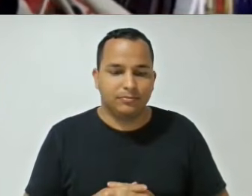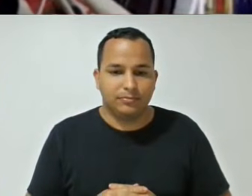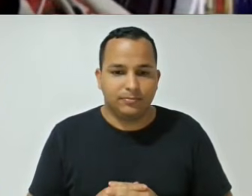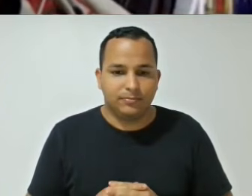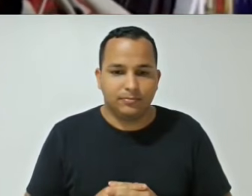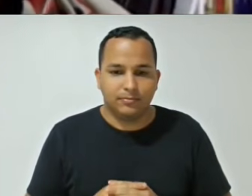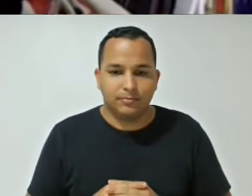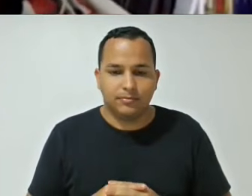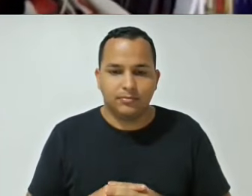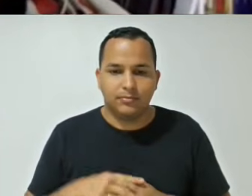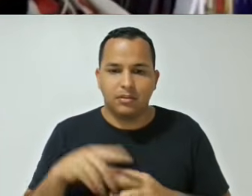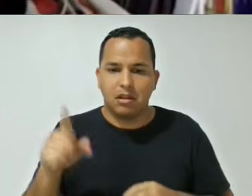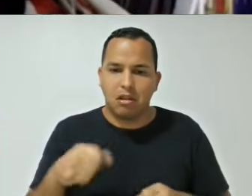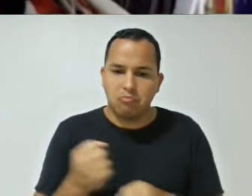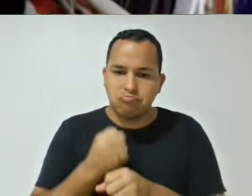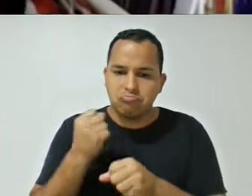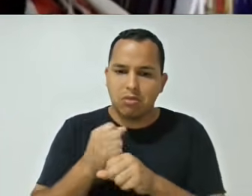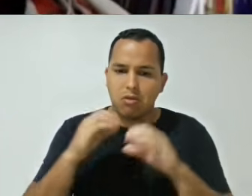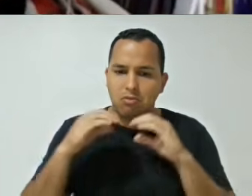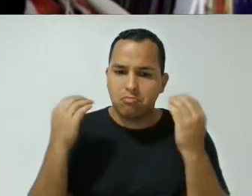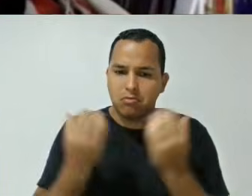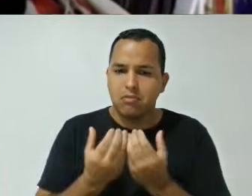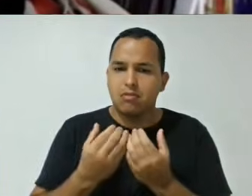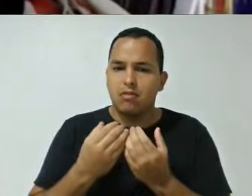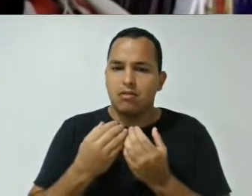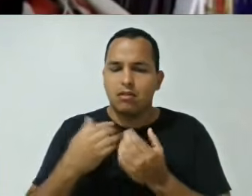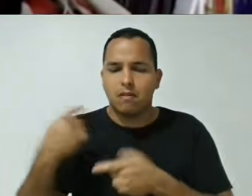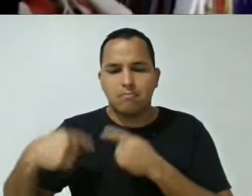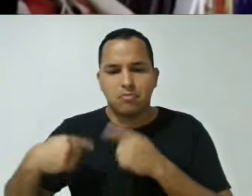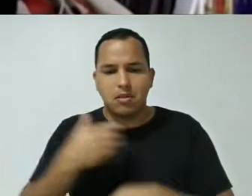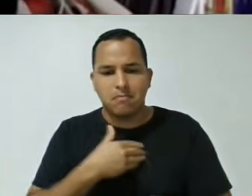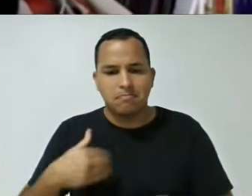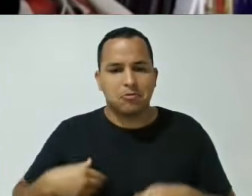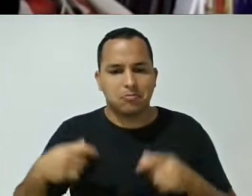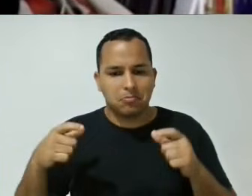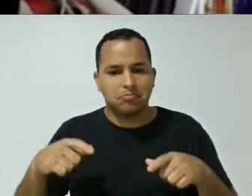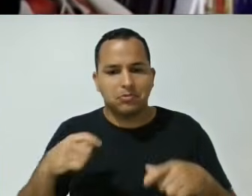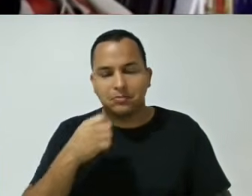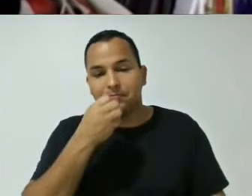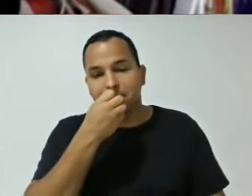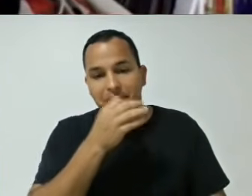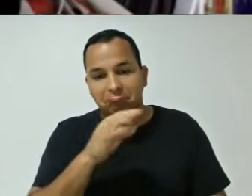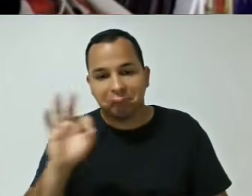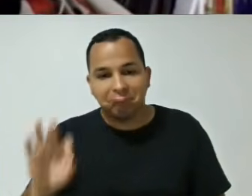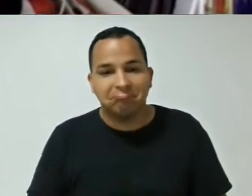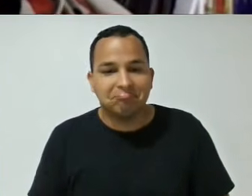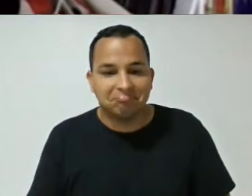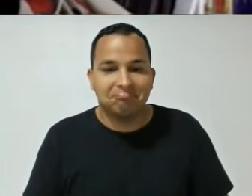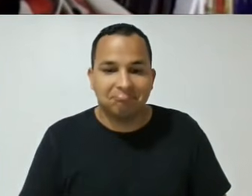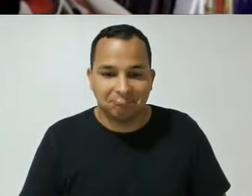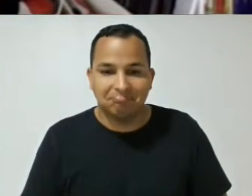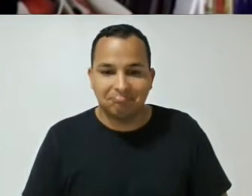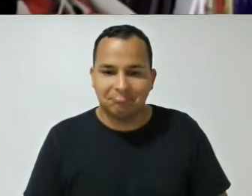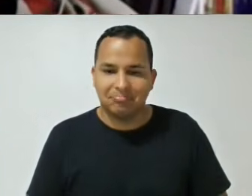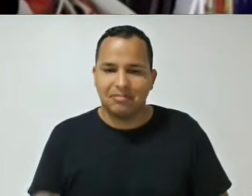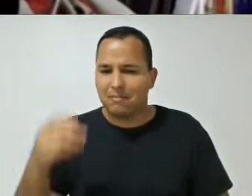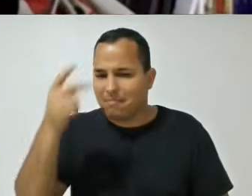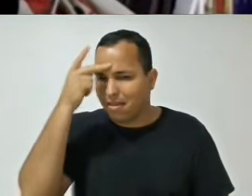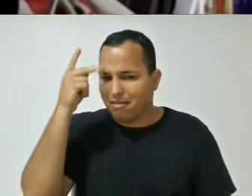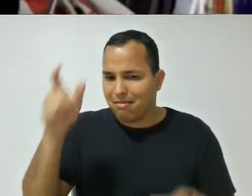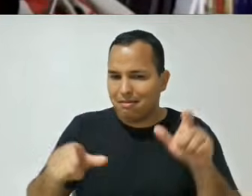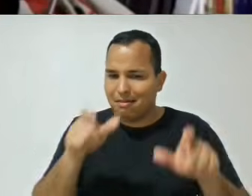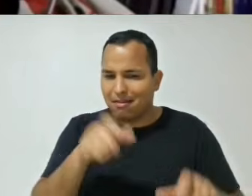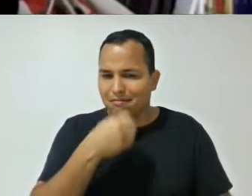construção coletiva com a comunidade da política pública local, né? E vendo aí tanta gente bacana, né?